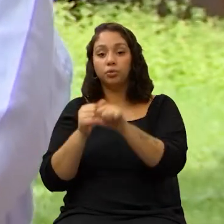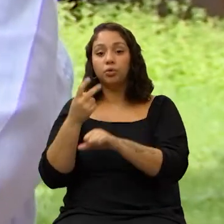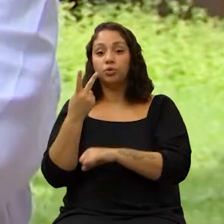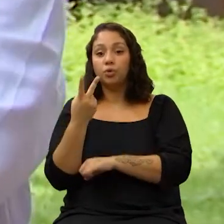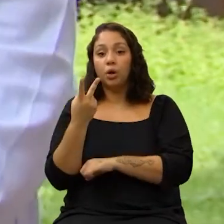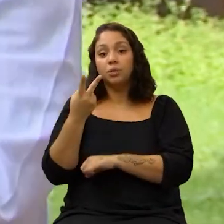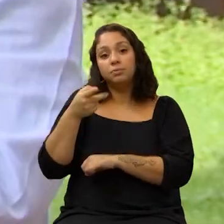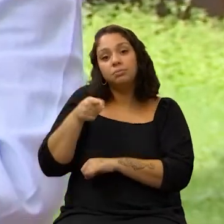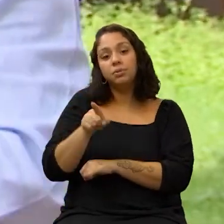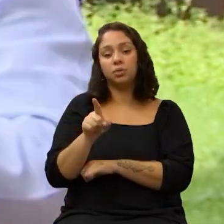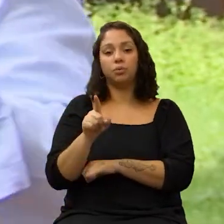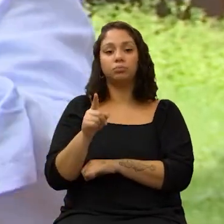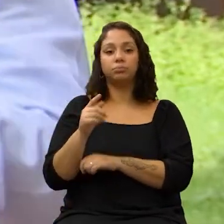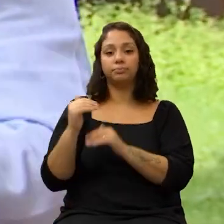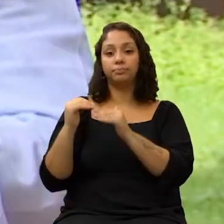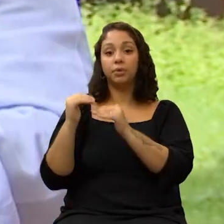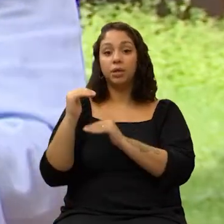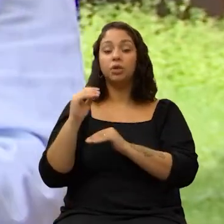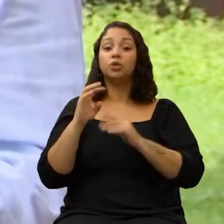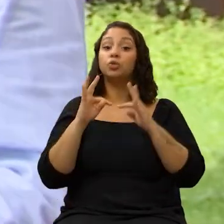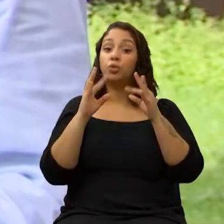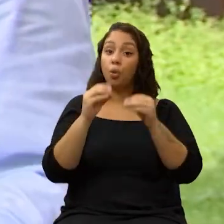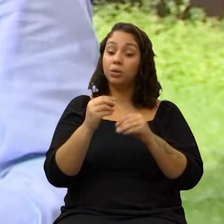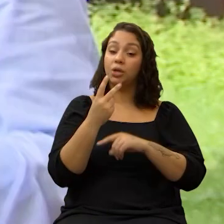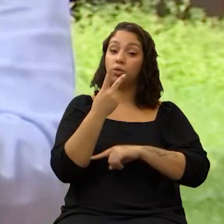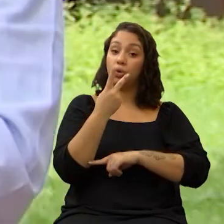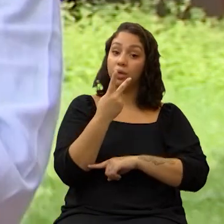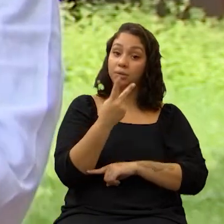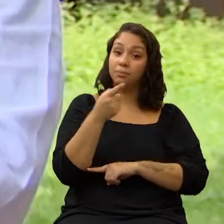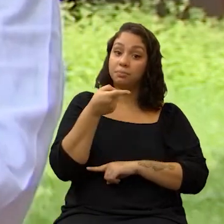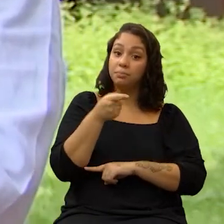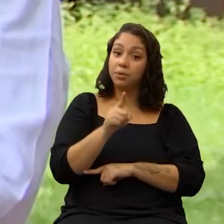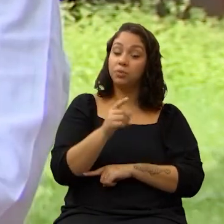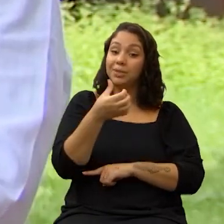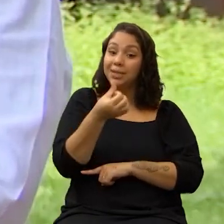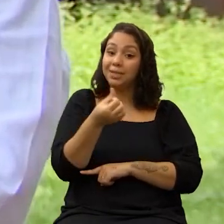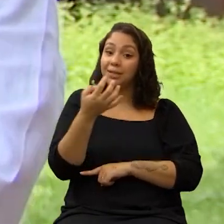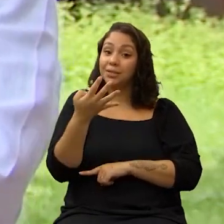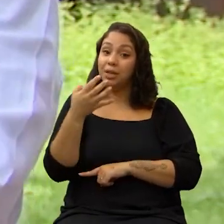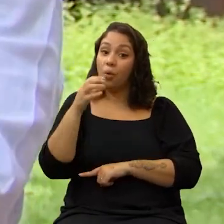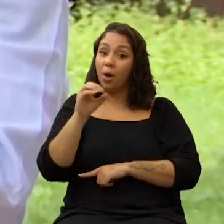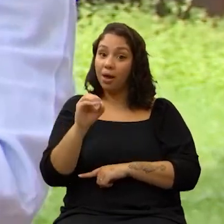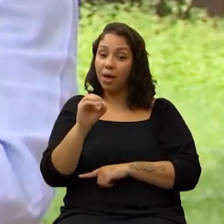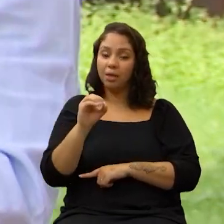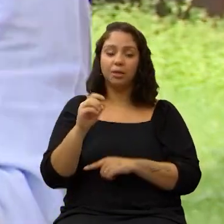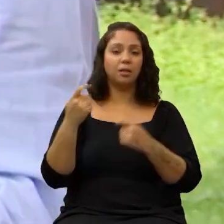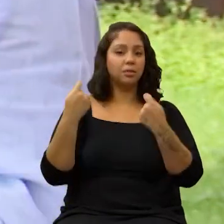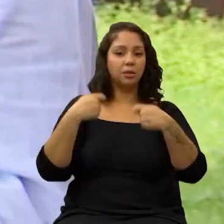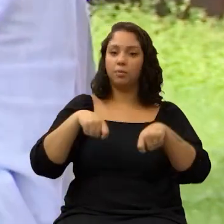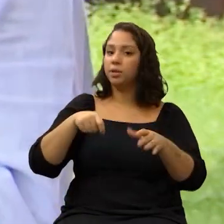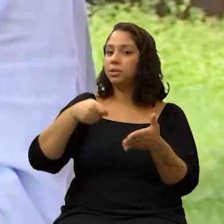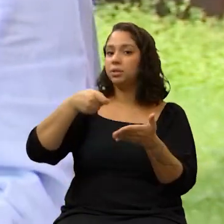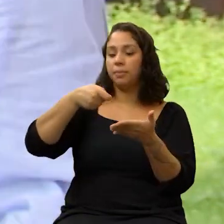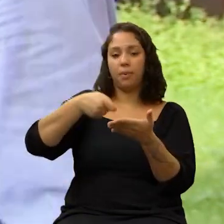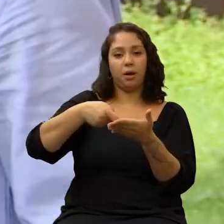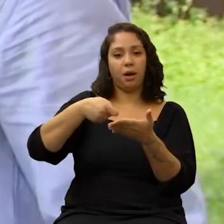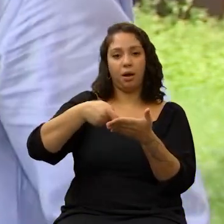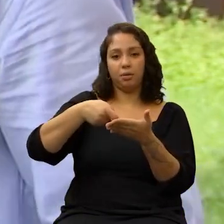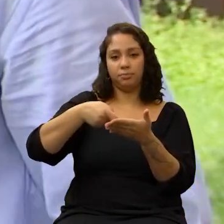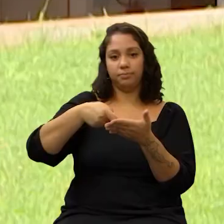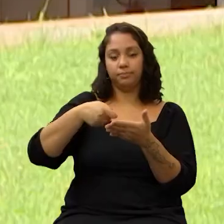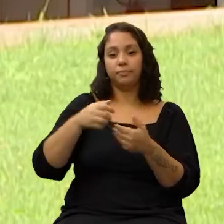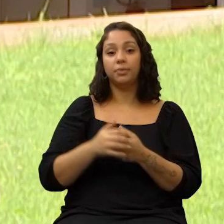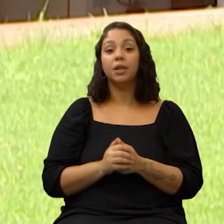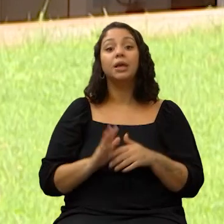2.640. Portanto, em termos práticos, todas as pessoas que ganham até 2.640 estarão isentas de pagamento de imposto de